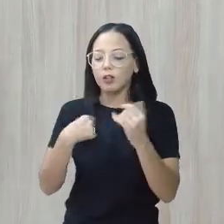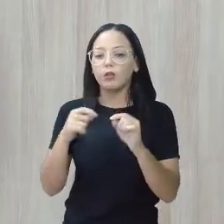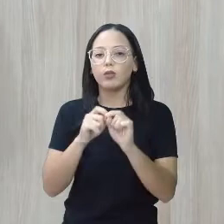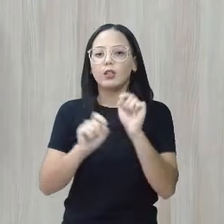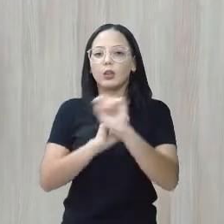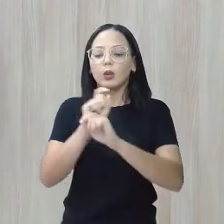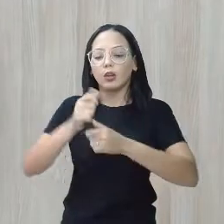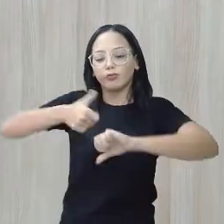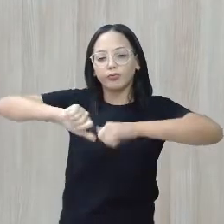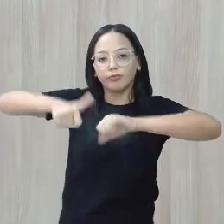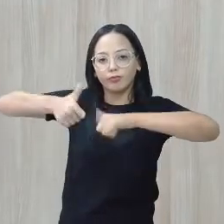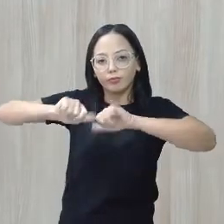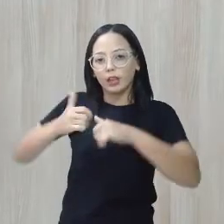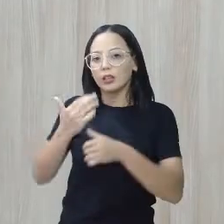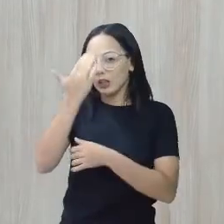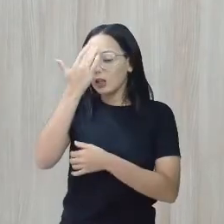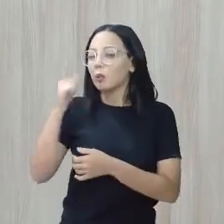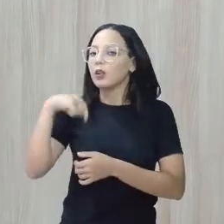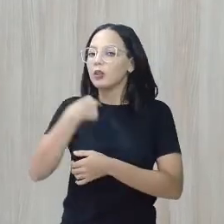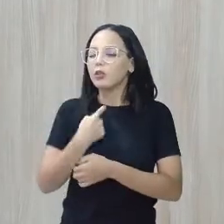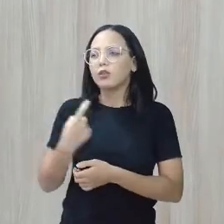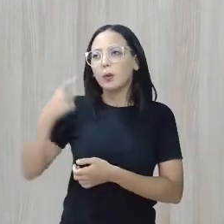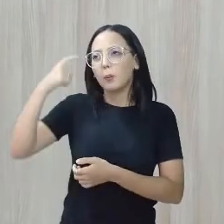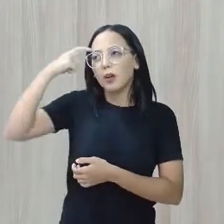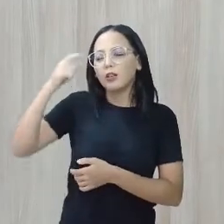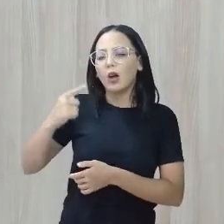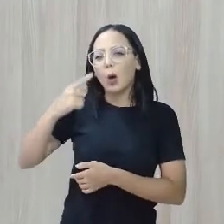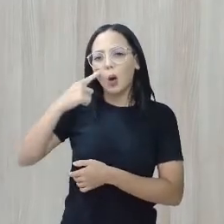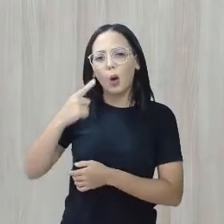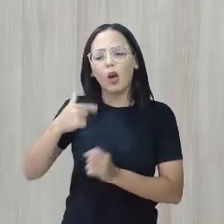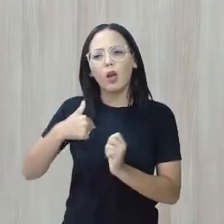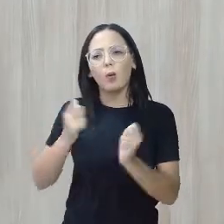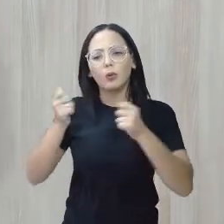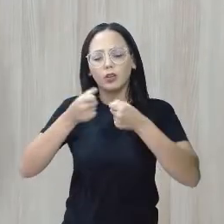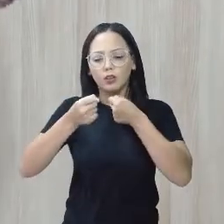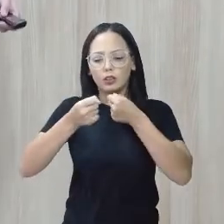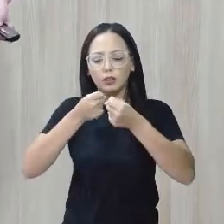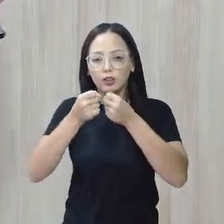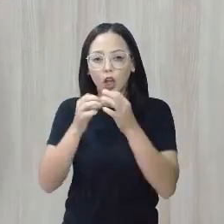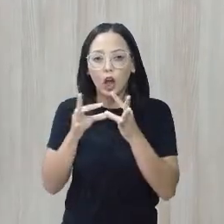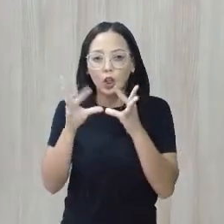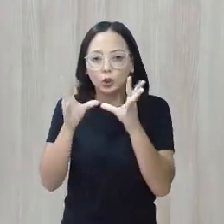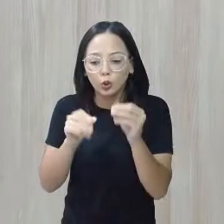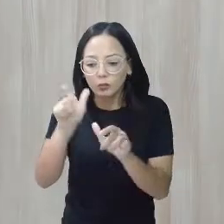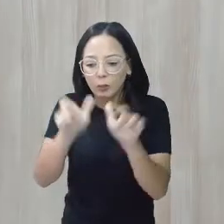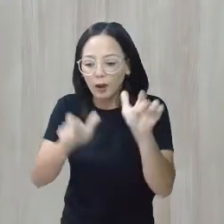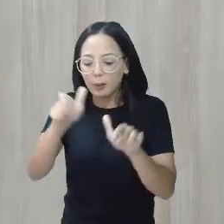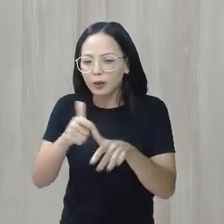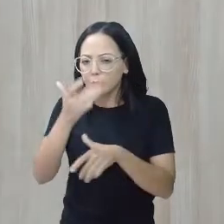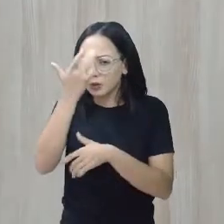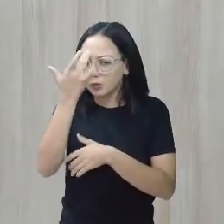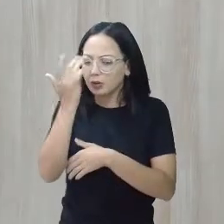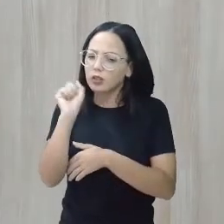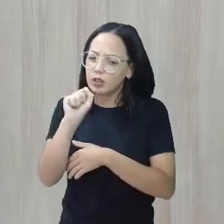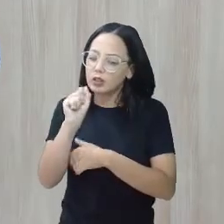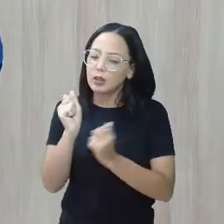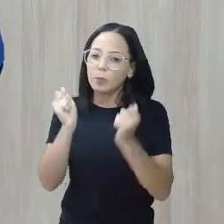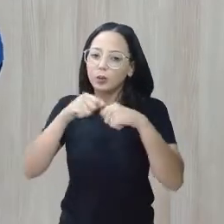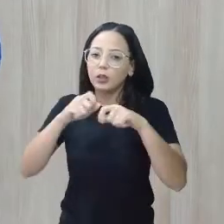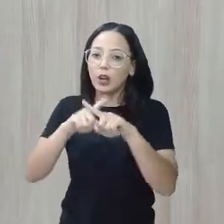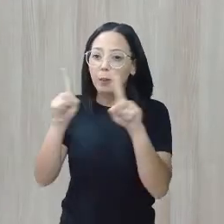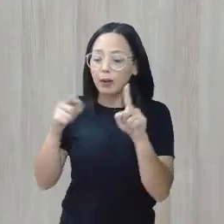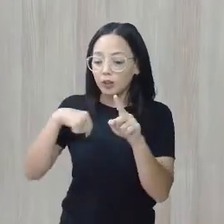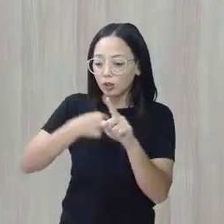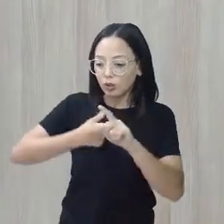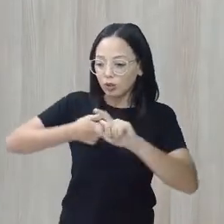uma análise. Então, a gente começa a pensar, peraí, eu poderia entrevistar todas as pessoas? Poderia. Só que quando a gente